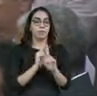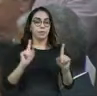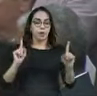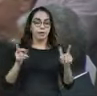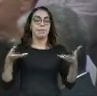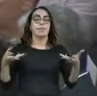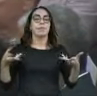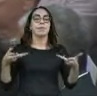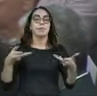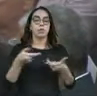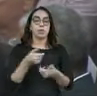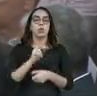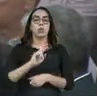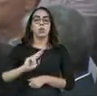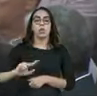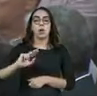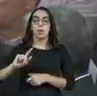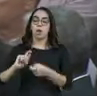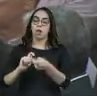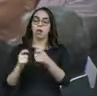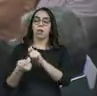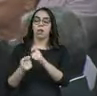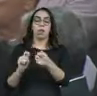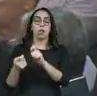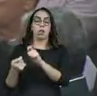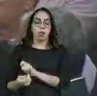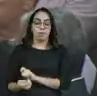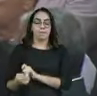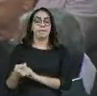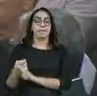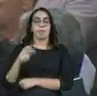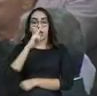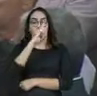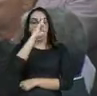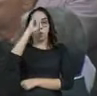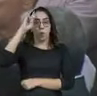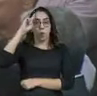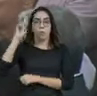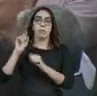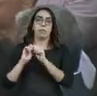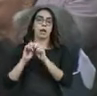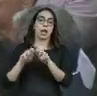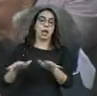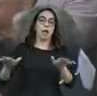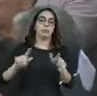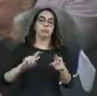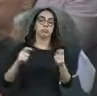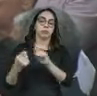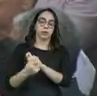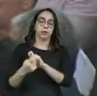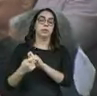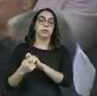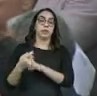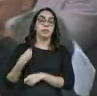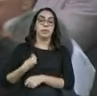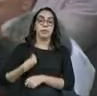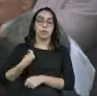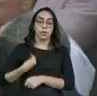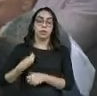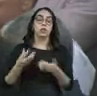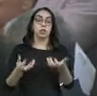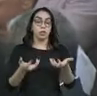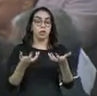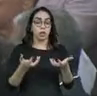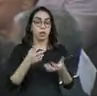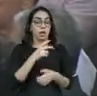não a uberização do mundo do trabalho, fruto da reforma trabalhista. São ações que o PT,